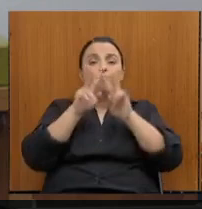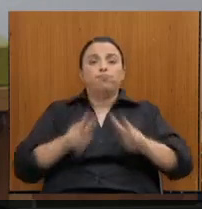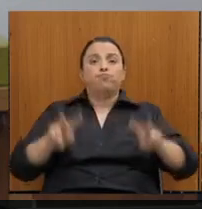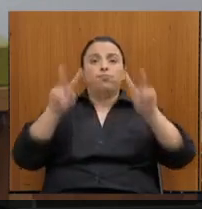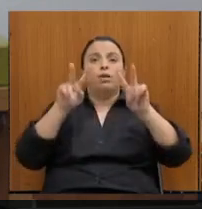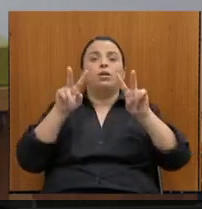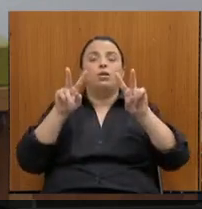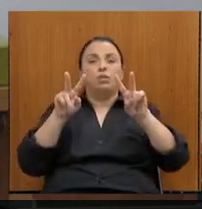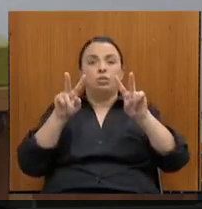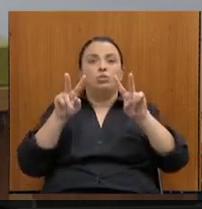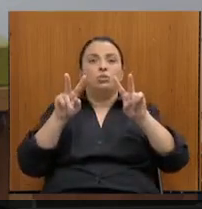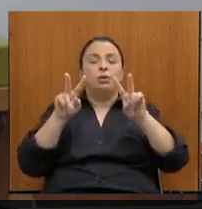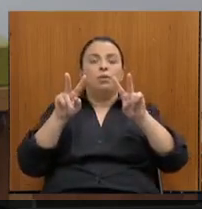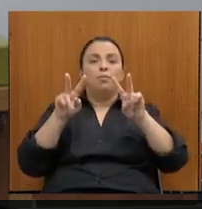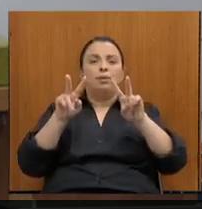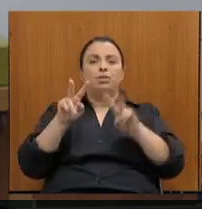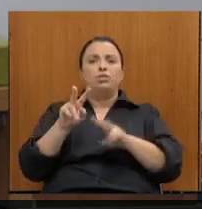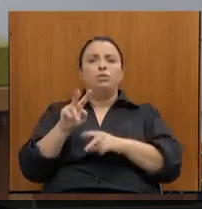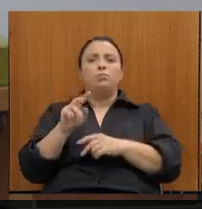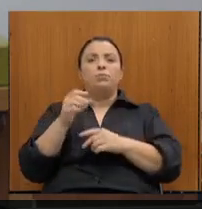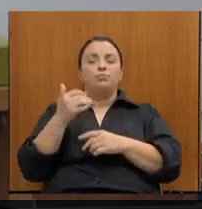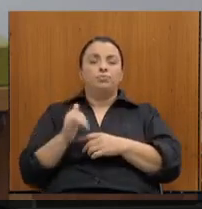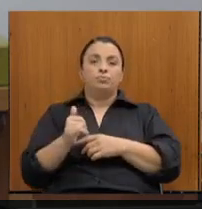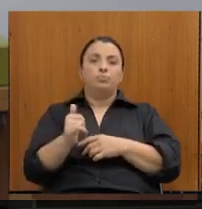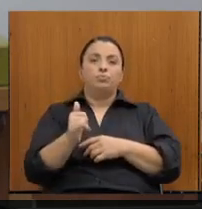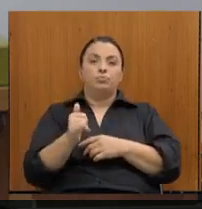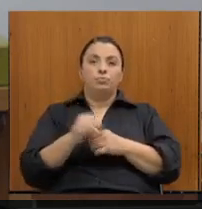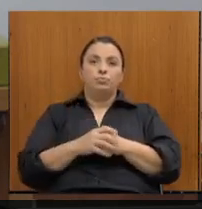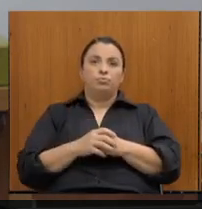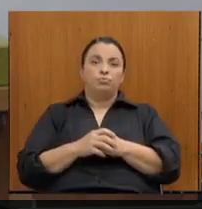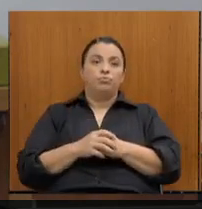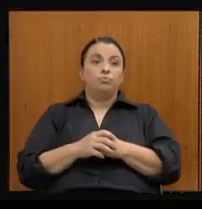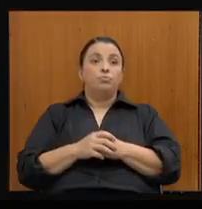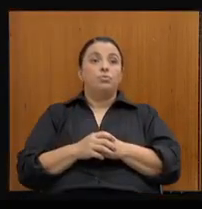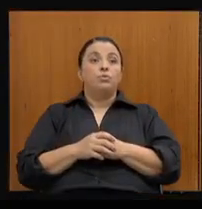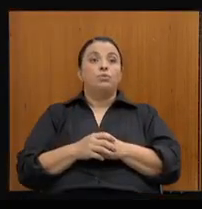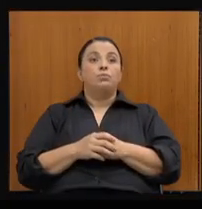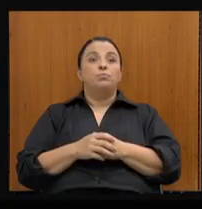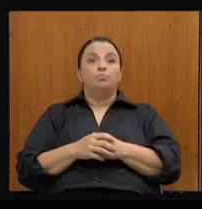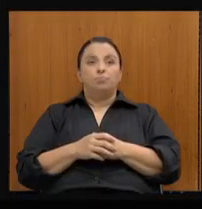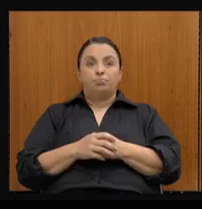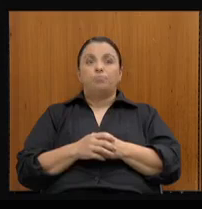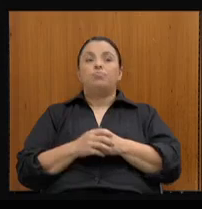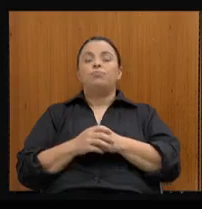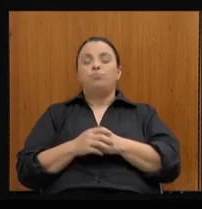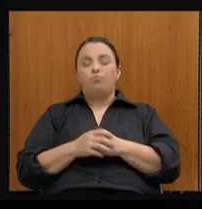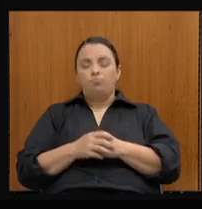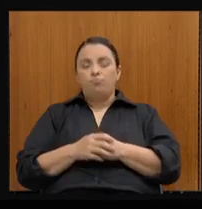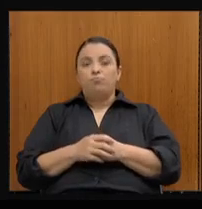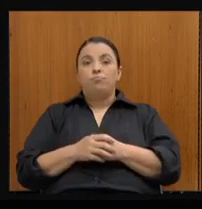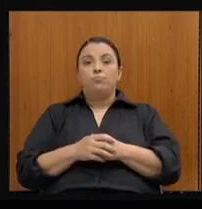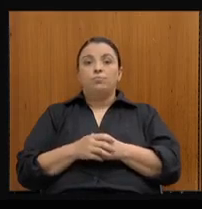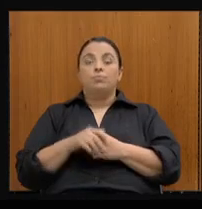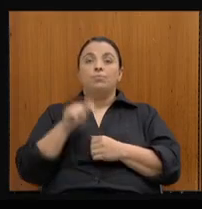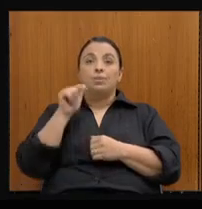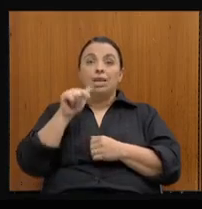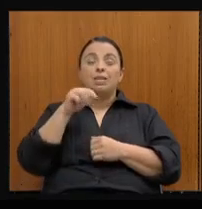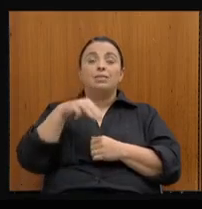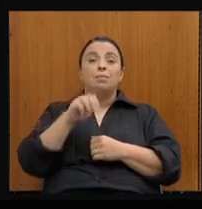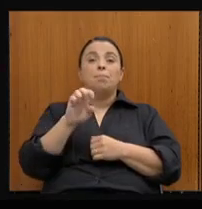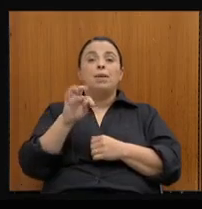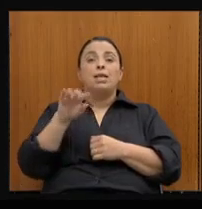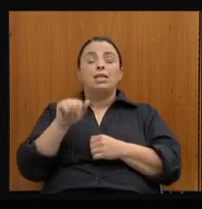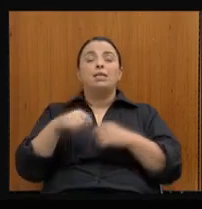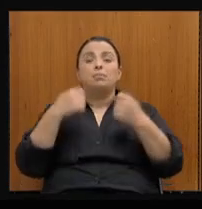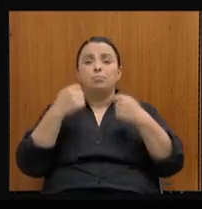E então entra no primeiro slide as métricas para as novas tecnologias devem ser quantificados e devem